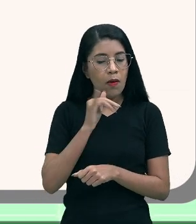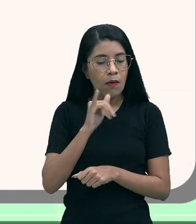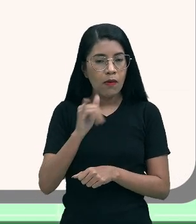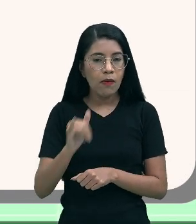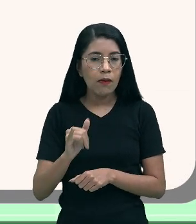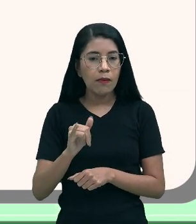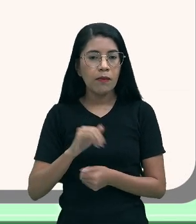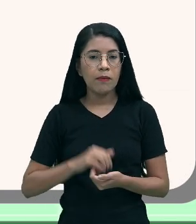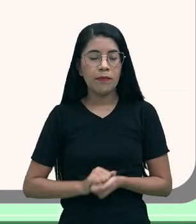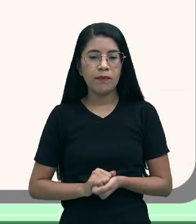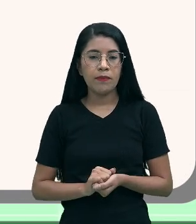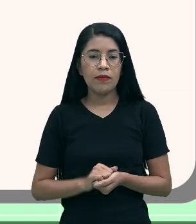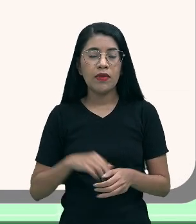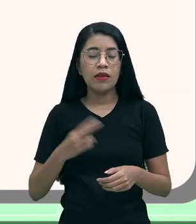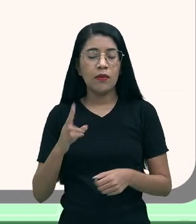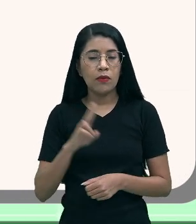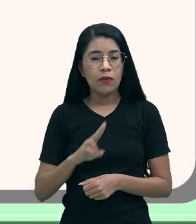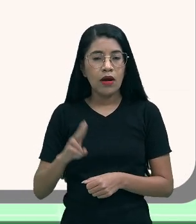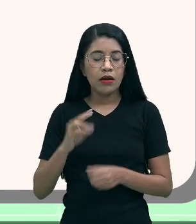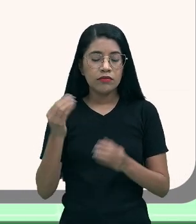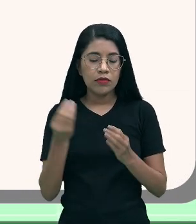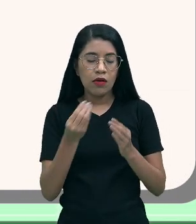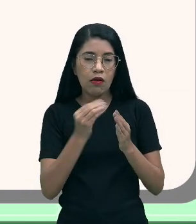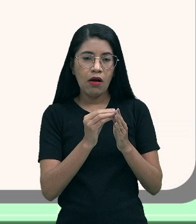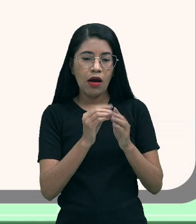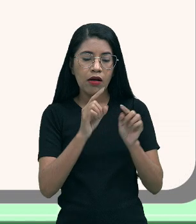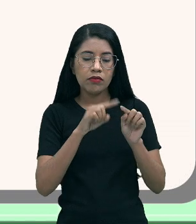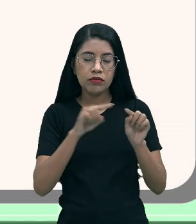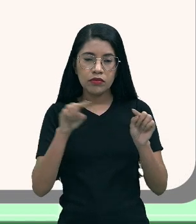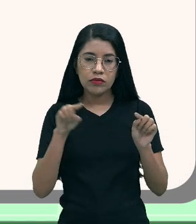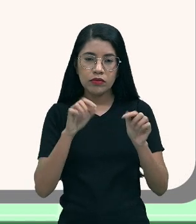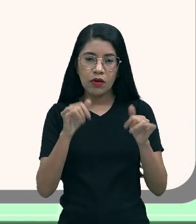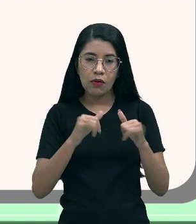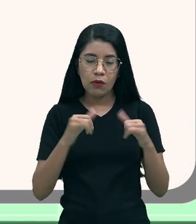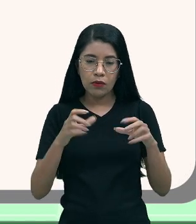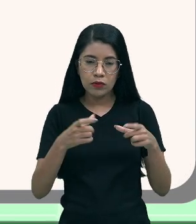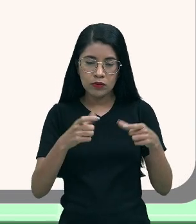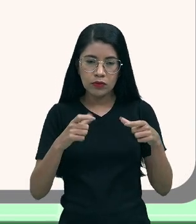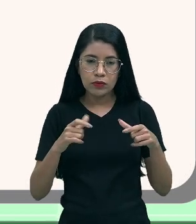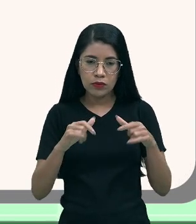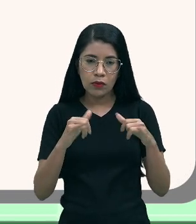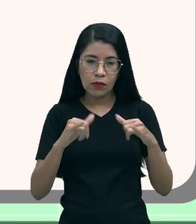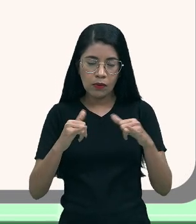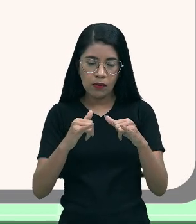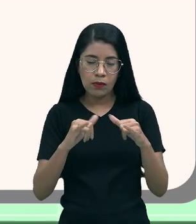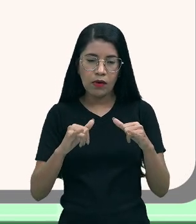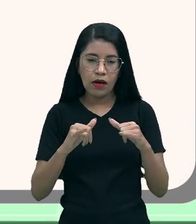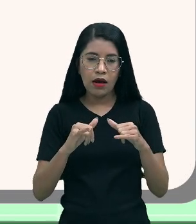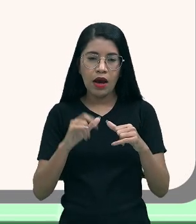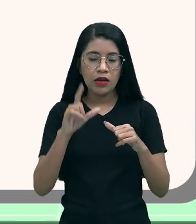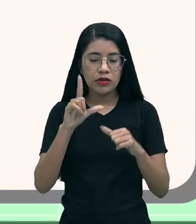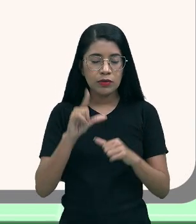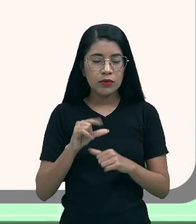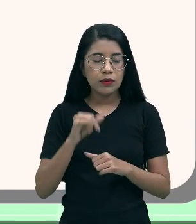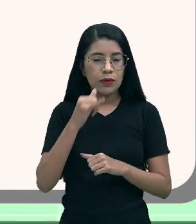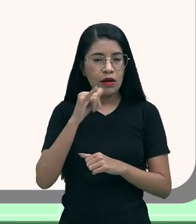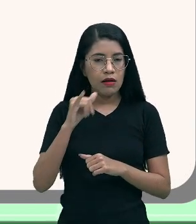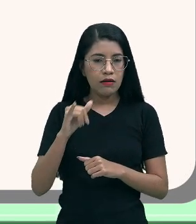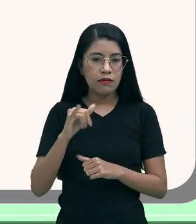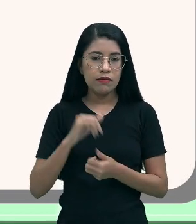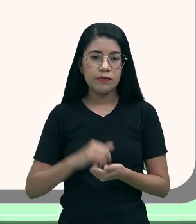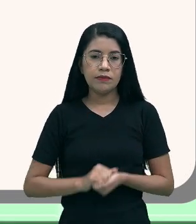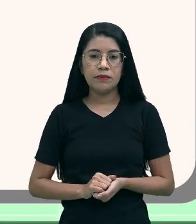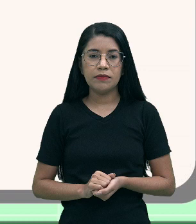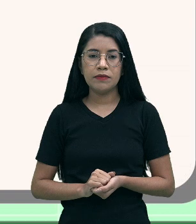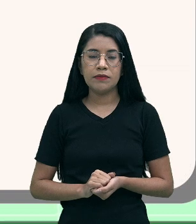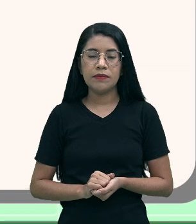nós inserimos um resistor em um circuito elétrico, ocorre uma diminuição na intensidade da corrente elétrica. Além